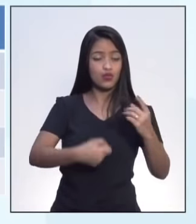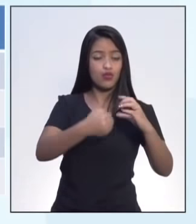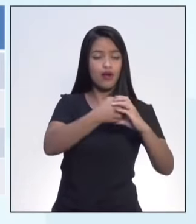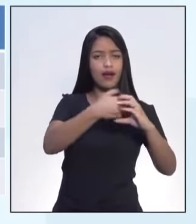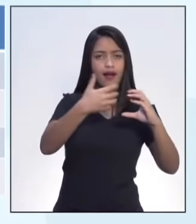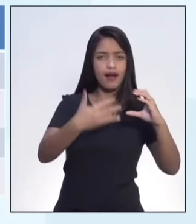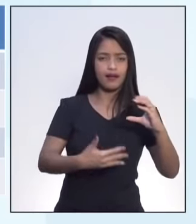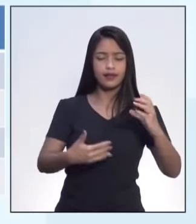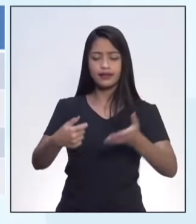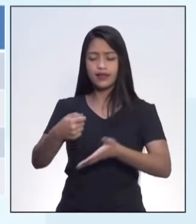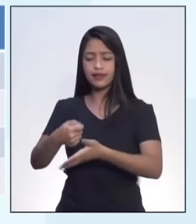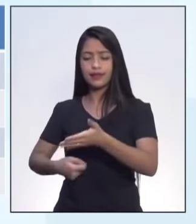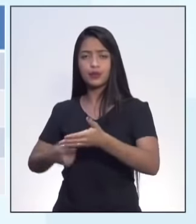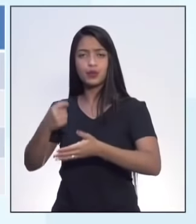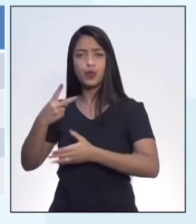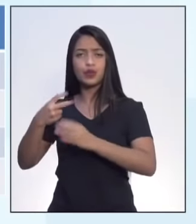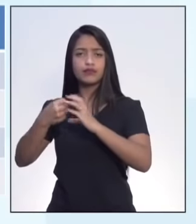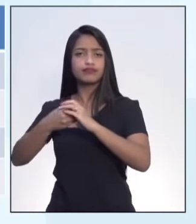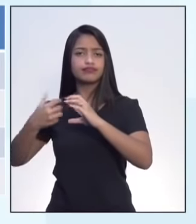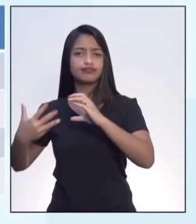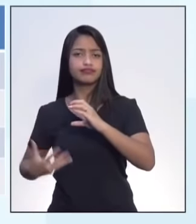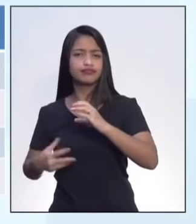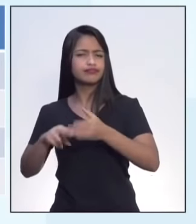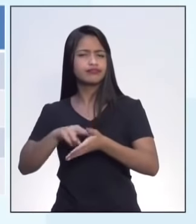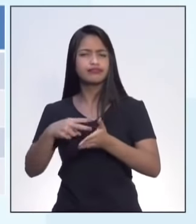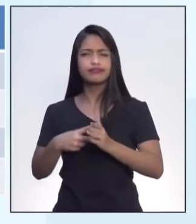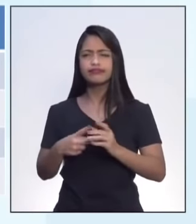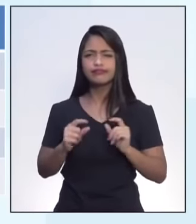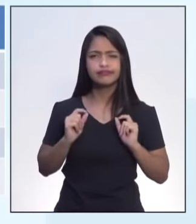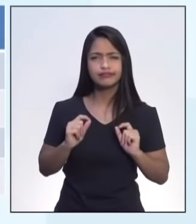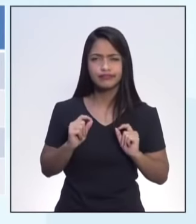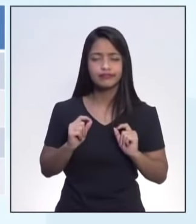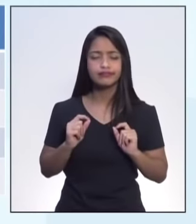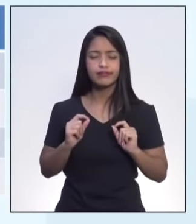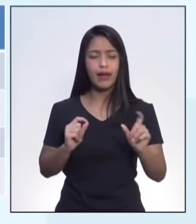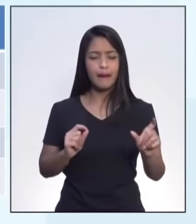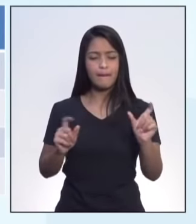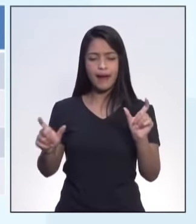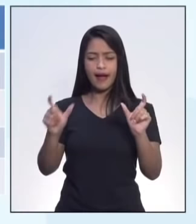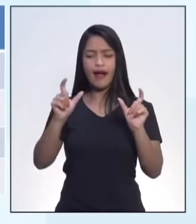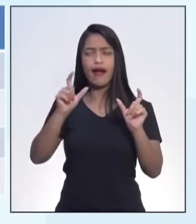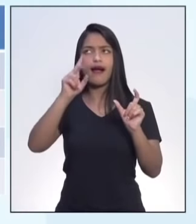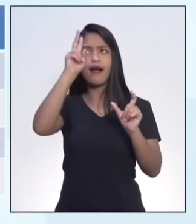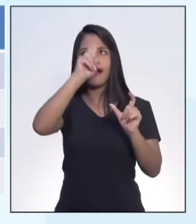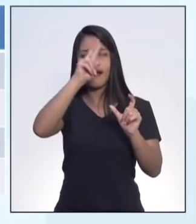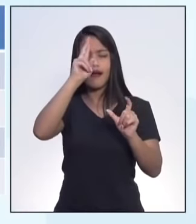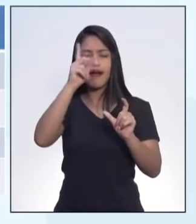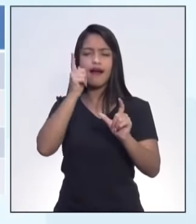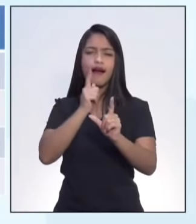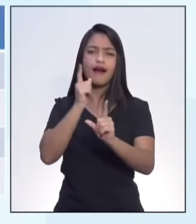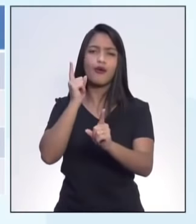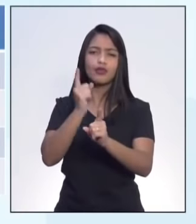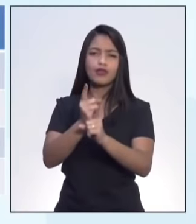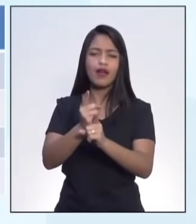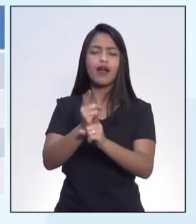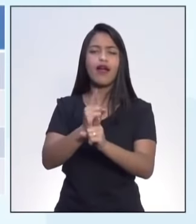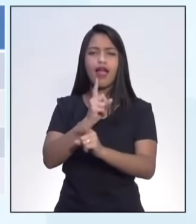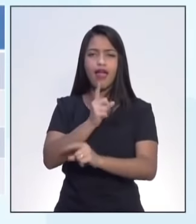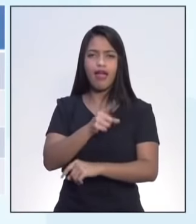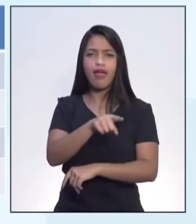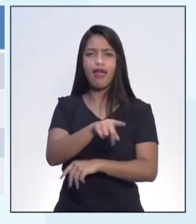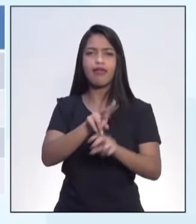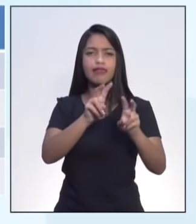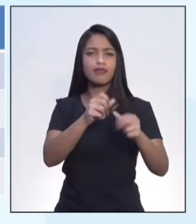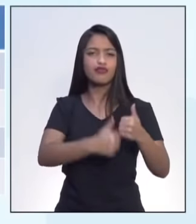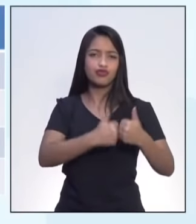que seria essa caracterização? Alguma palavra, alguma forma que você lembrou e você identificou que estava tratando da partida.